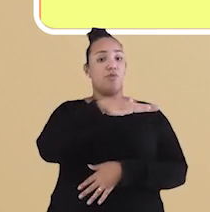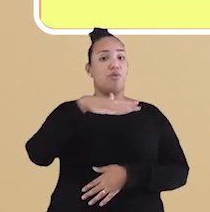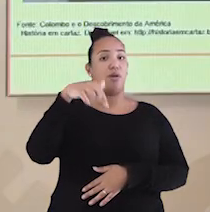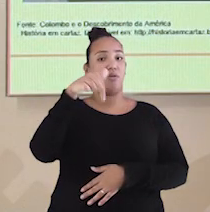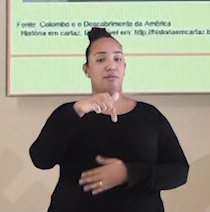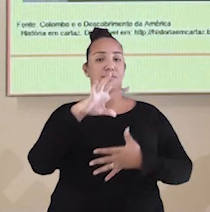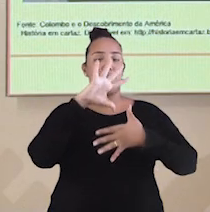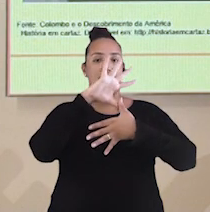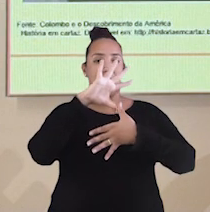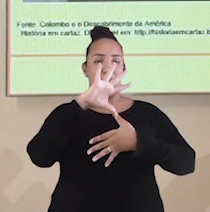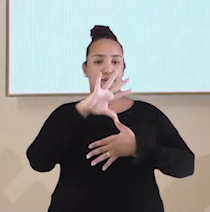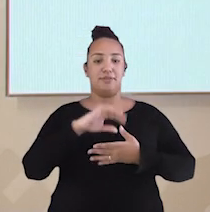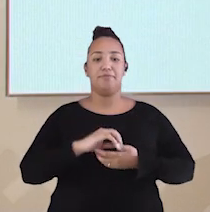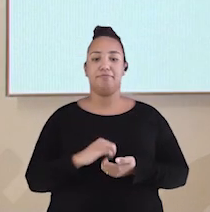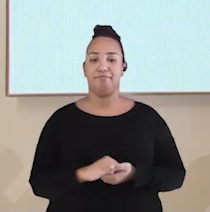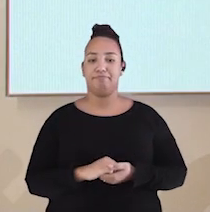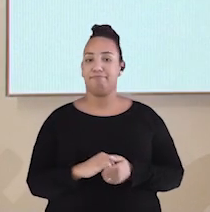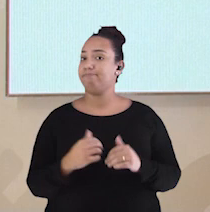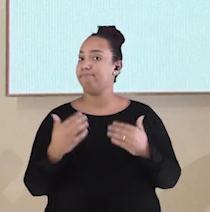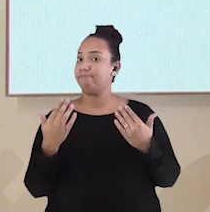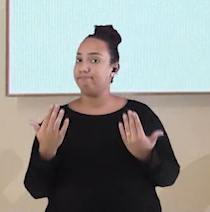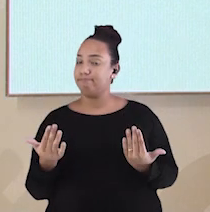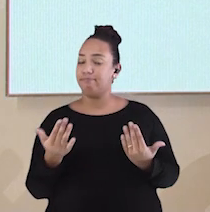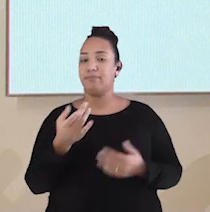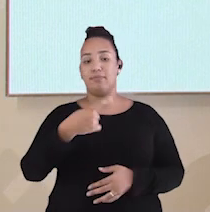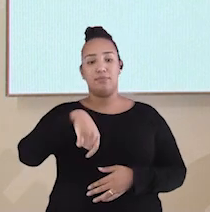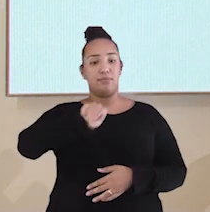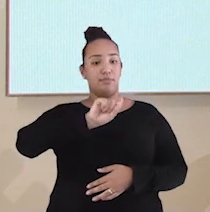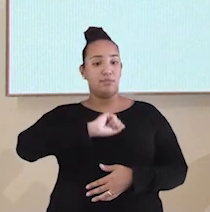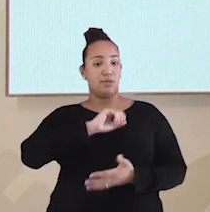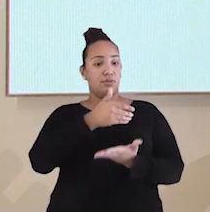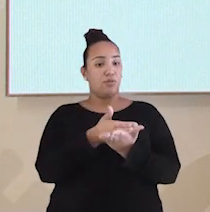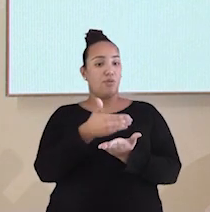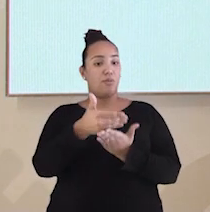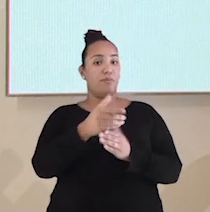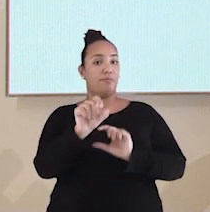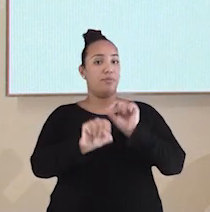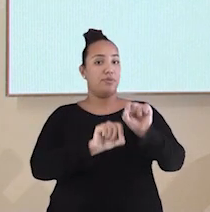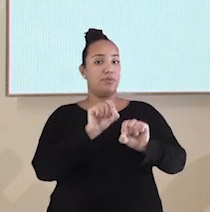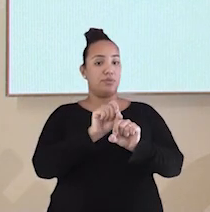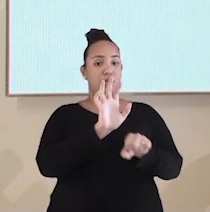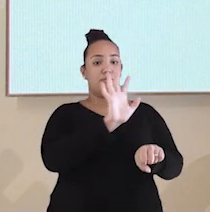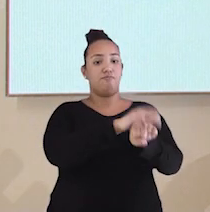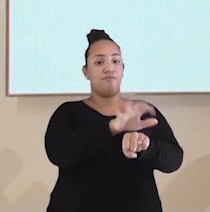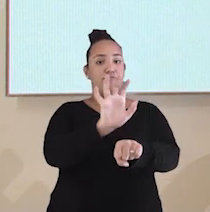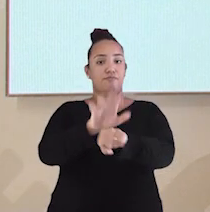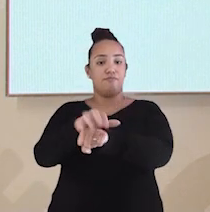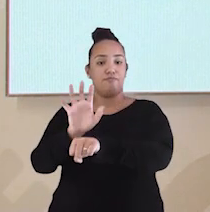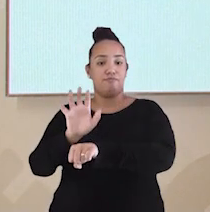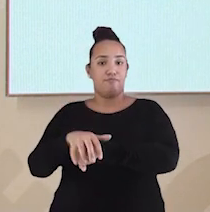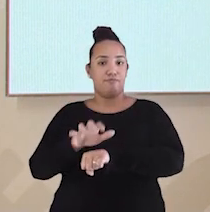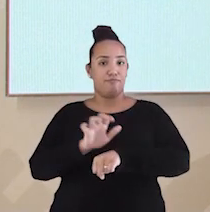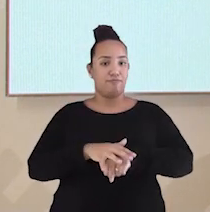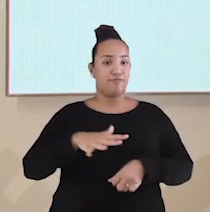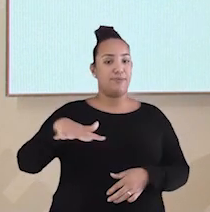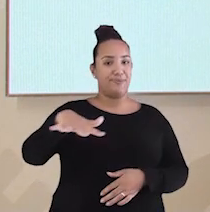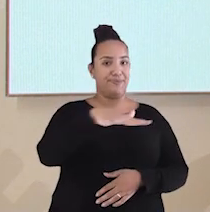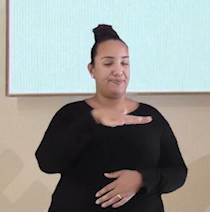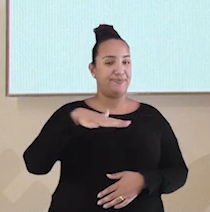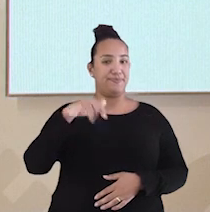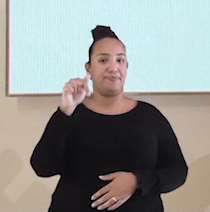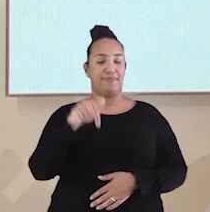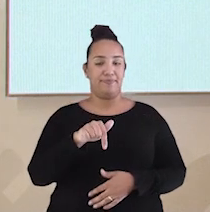Bahamas. Os espanhóis irão começar o processo de colonização e extração de riqueza daquelas terras.